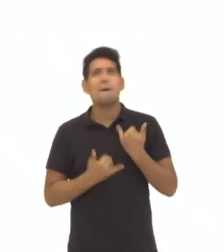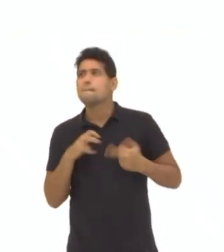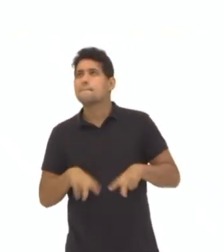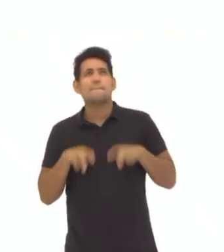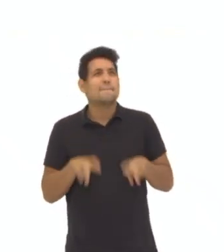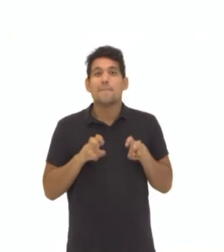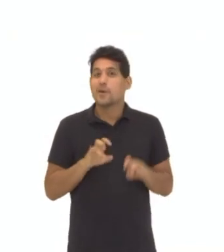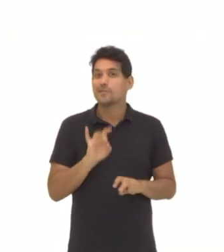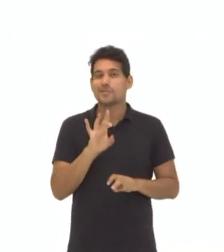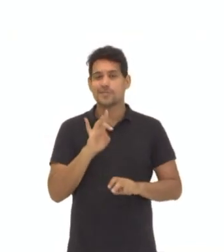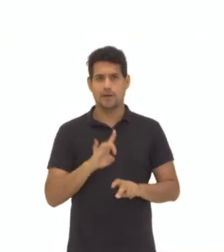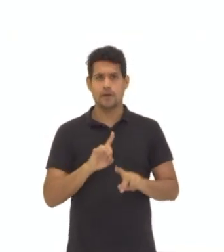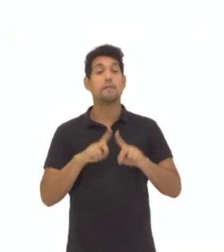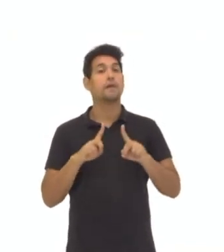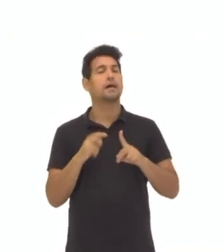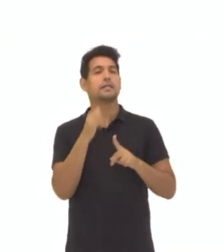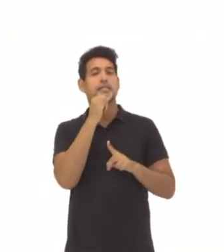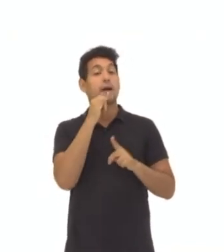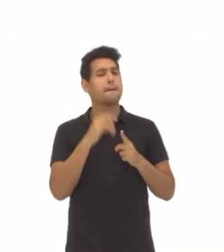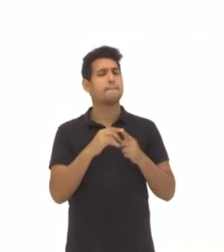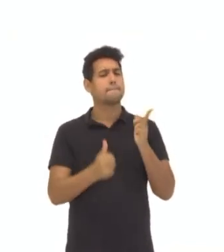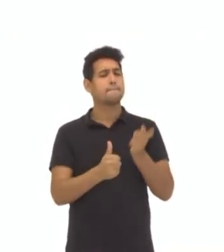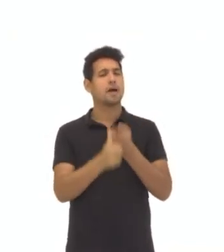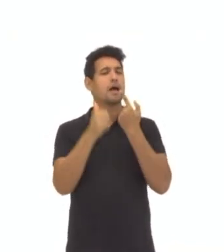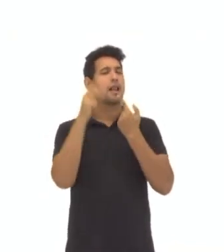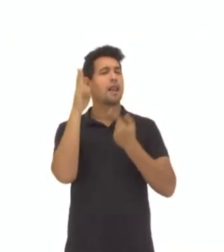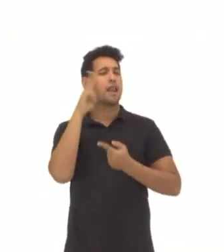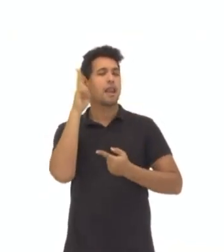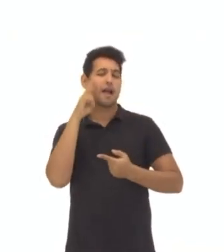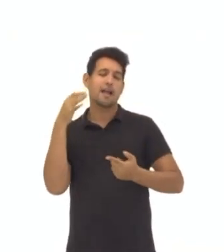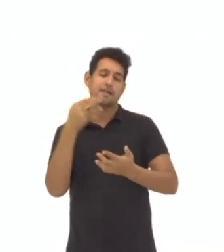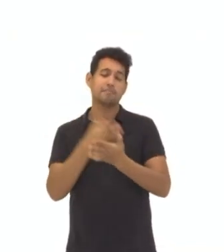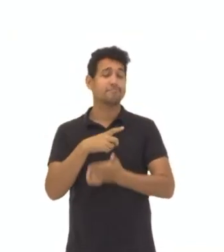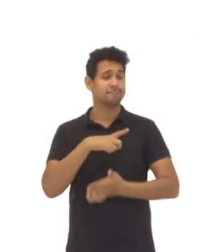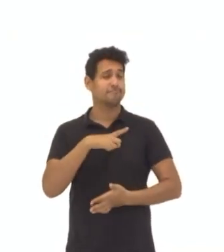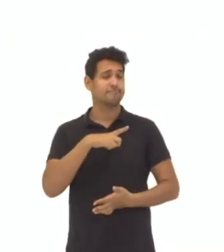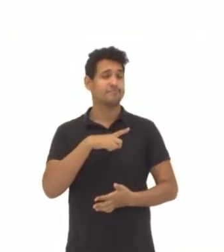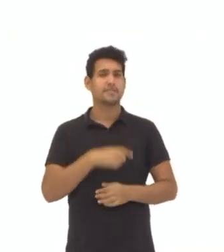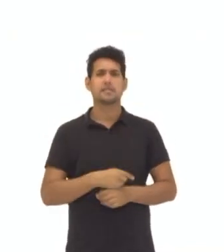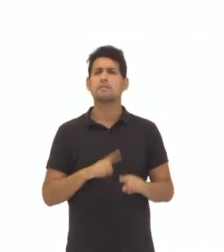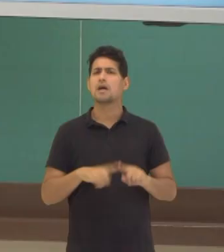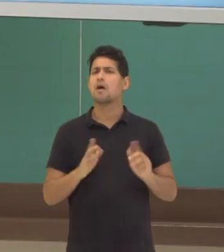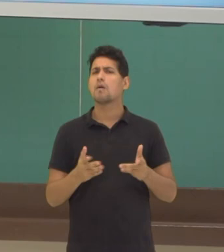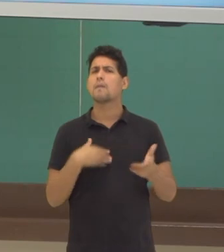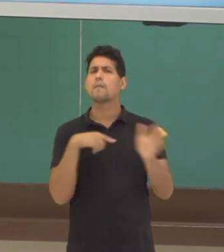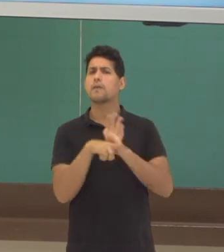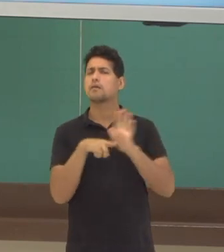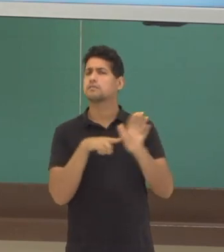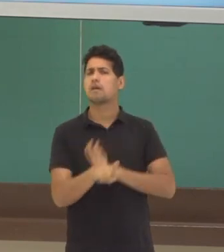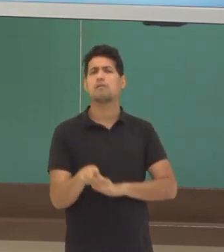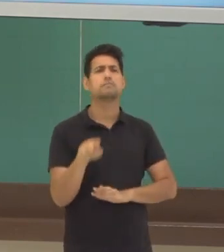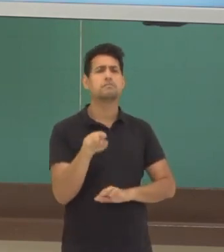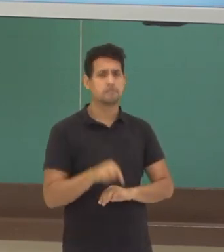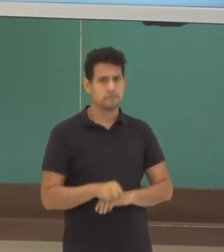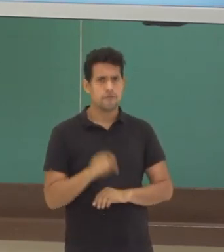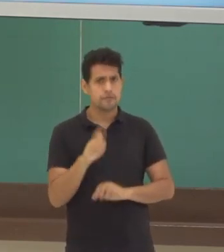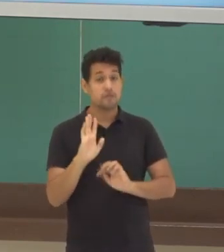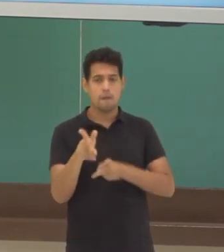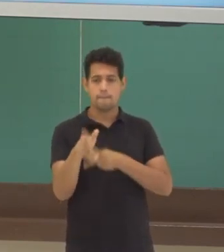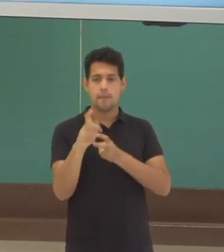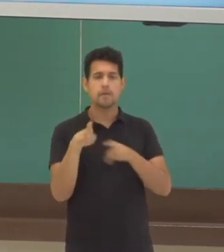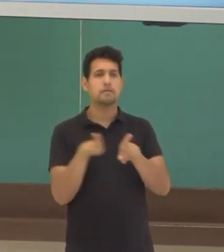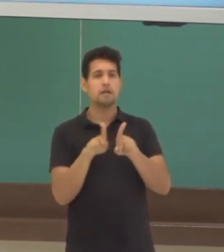lá, era uma corrida sem finalidades, né? Segundo o texto. Então eu sempre preciso estar amparado no texto, não